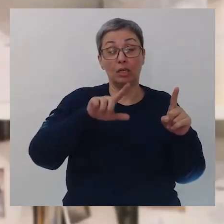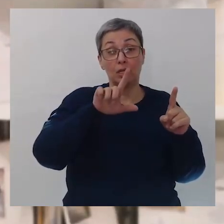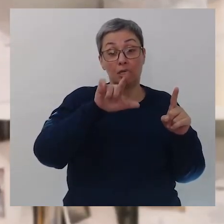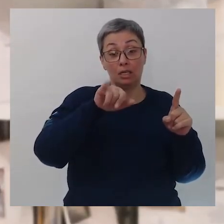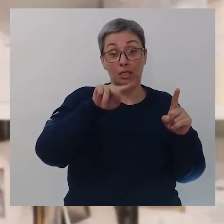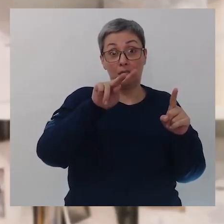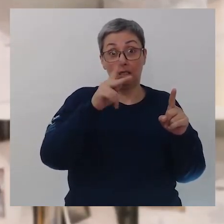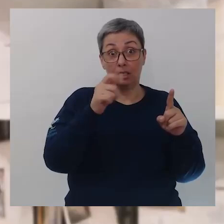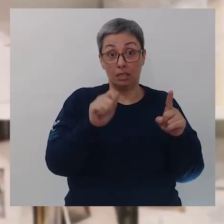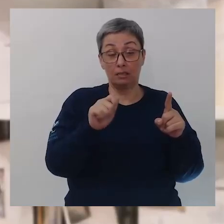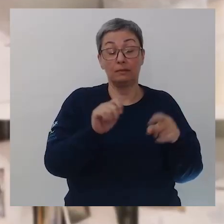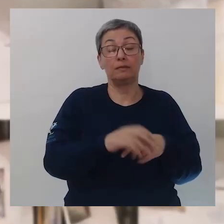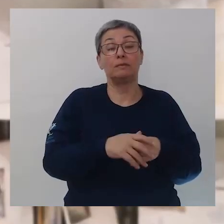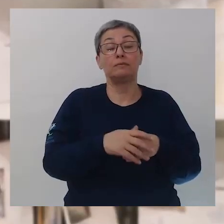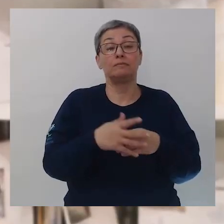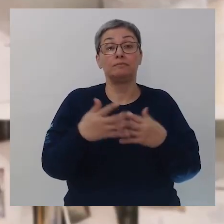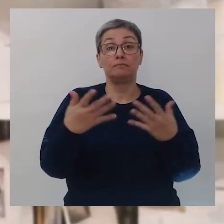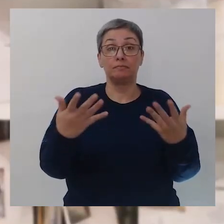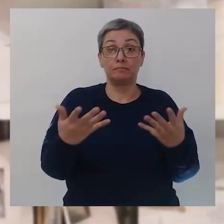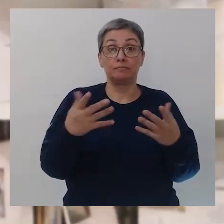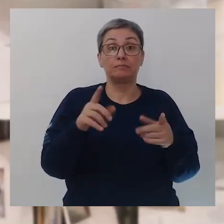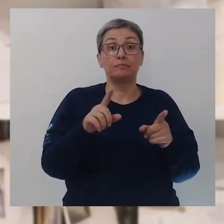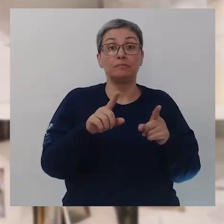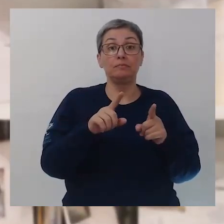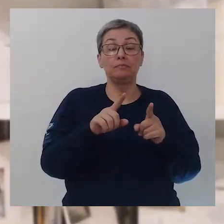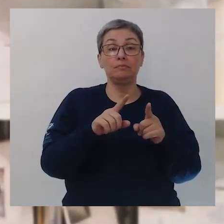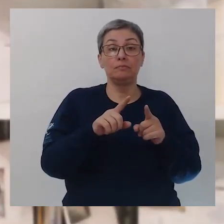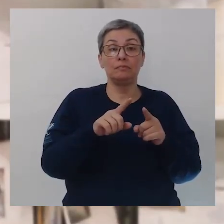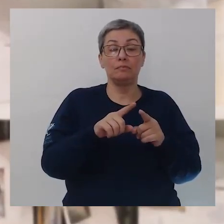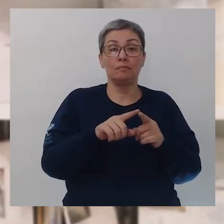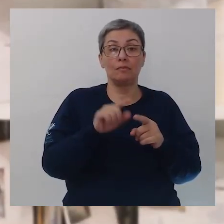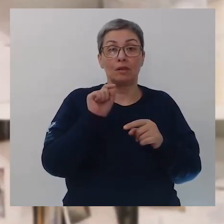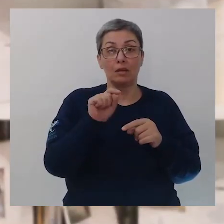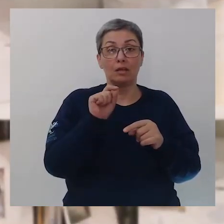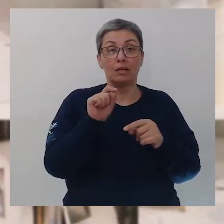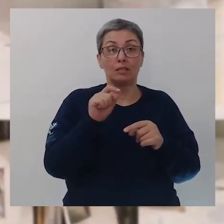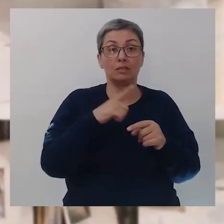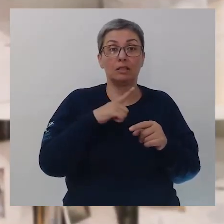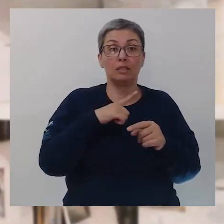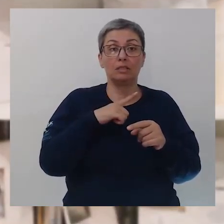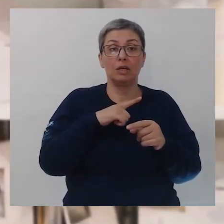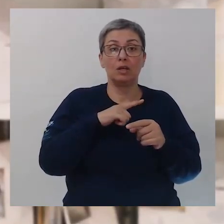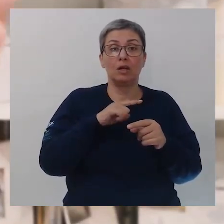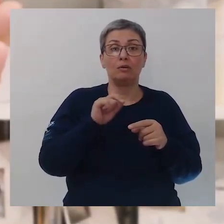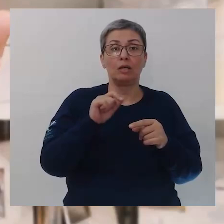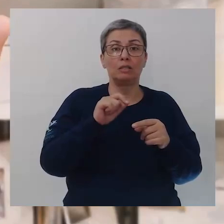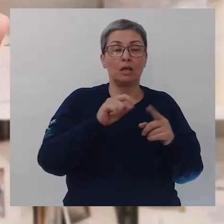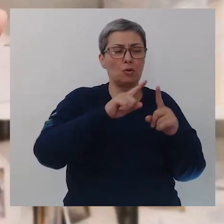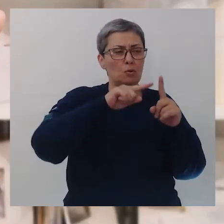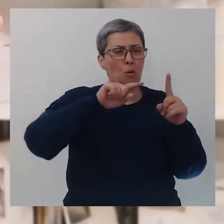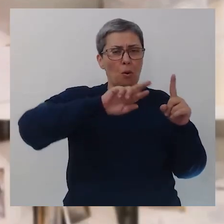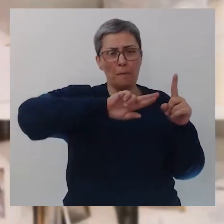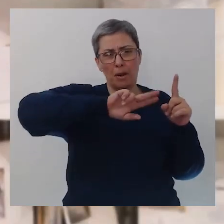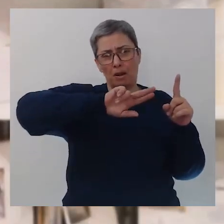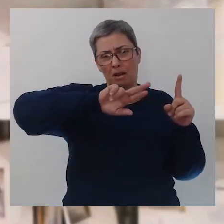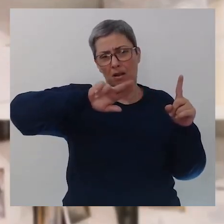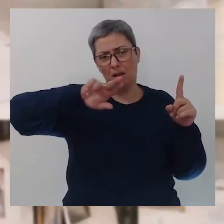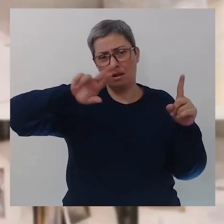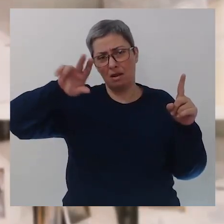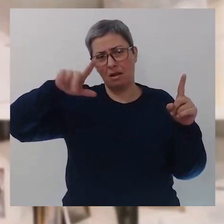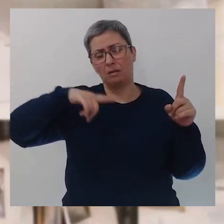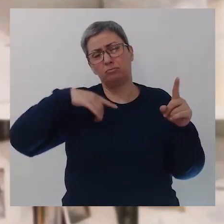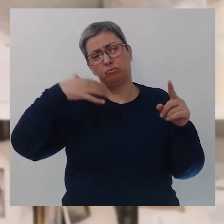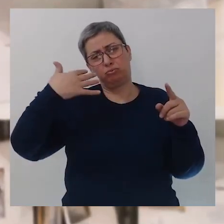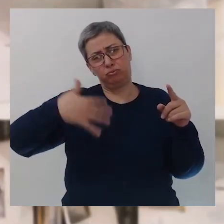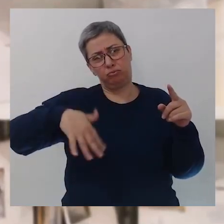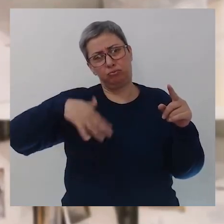linhas. Bom, no universo dos gráficos, né, que é